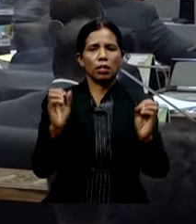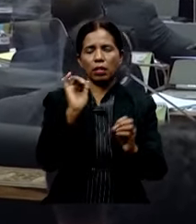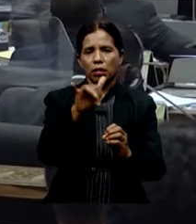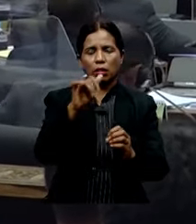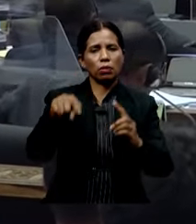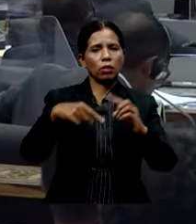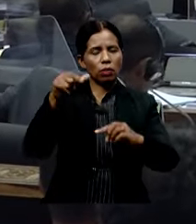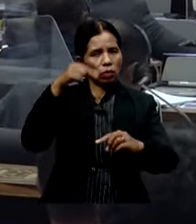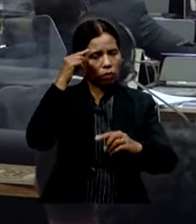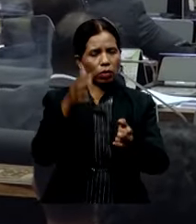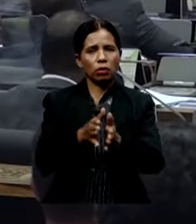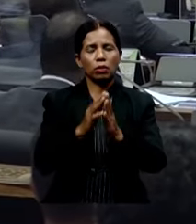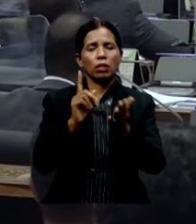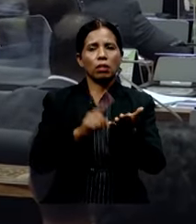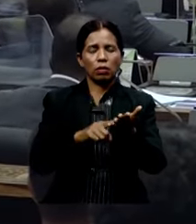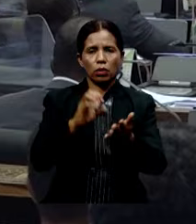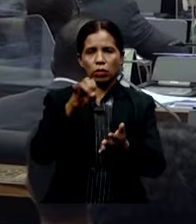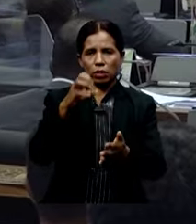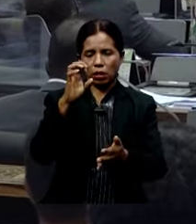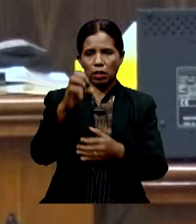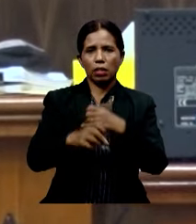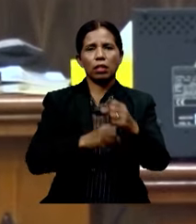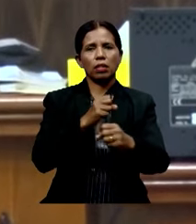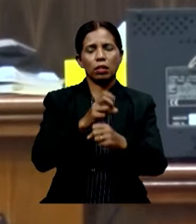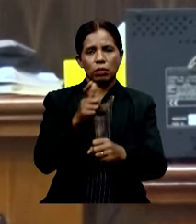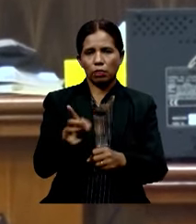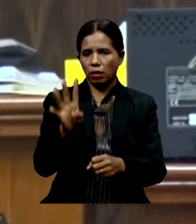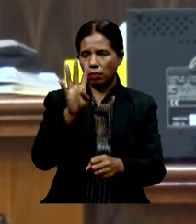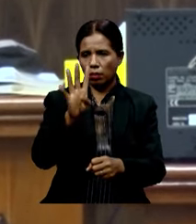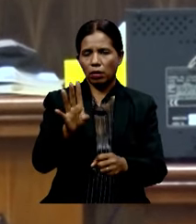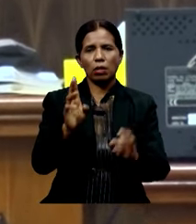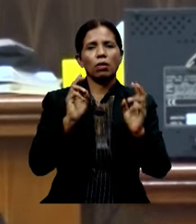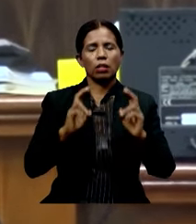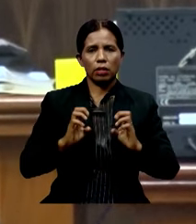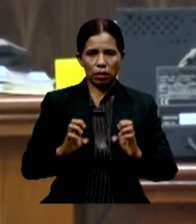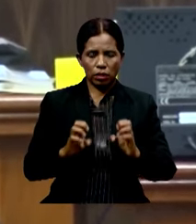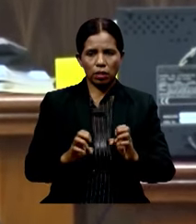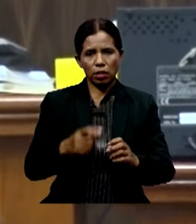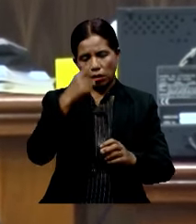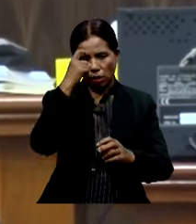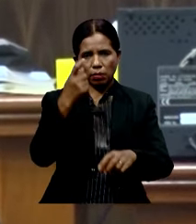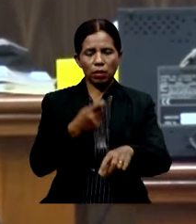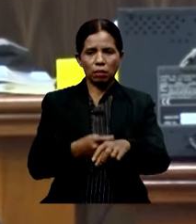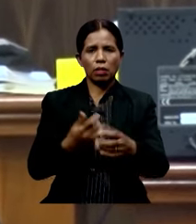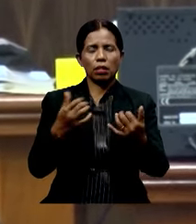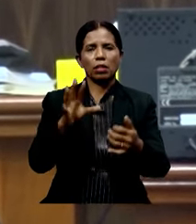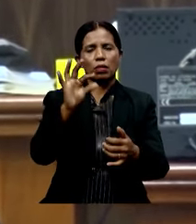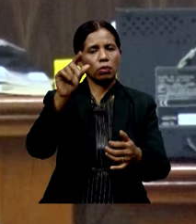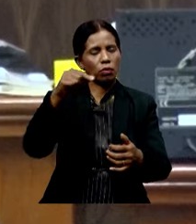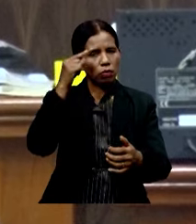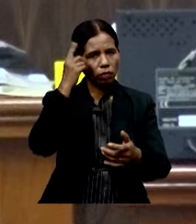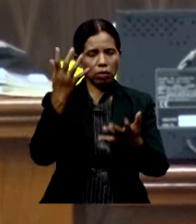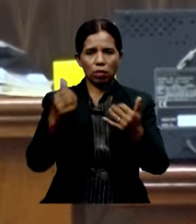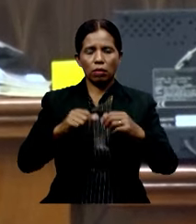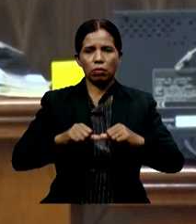inira o governo russo a debate Orçamento Geral do Estado, tinha reunido o Senado ao caráter urgência, tamba situação e a nono governo da Daune